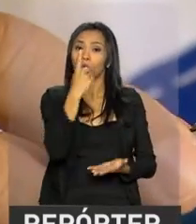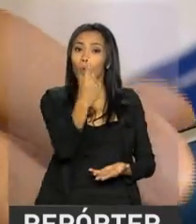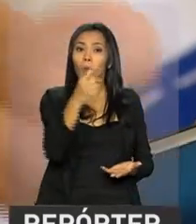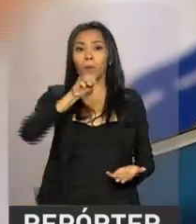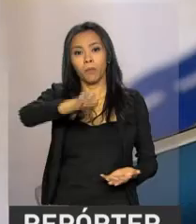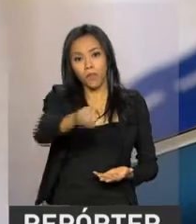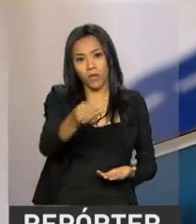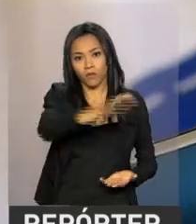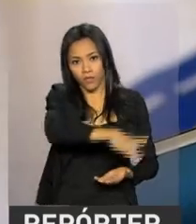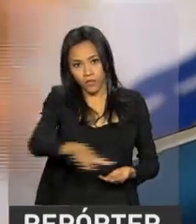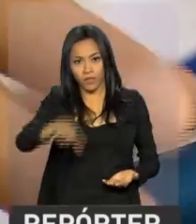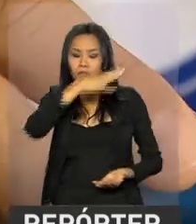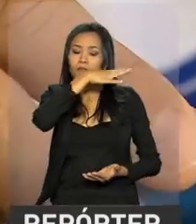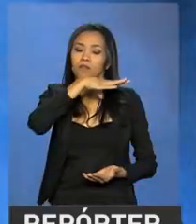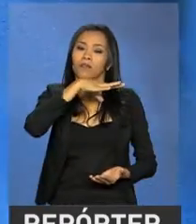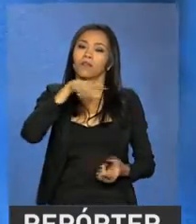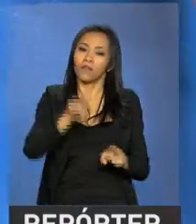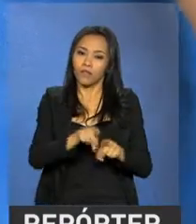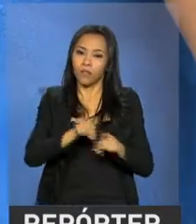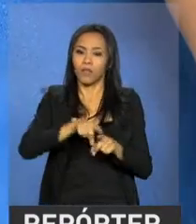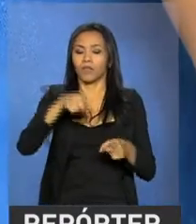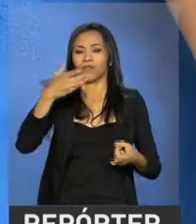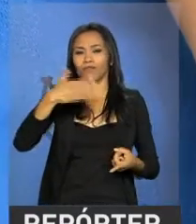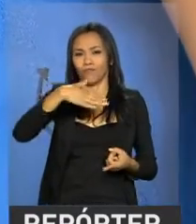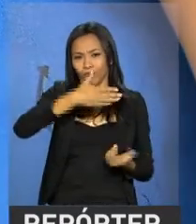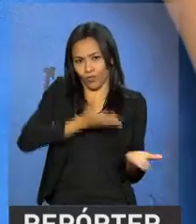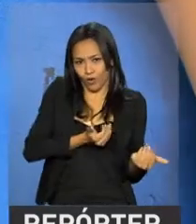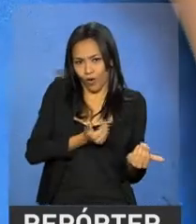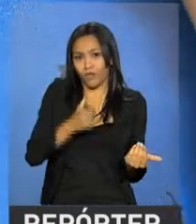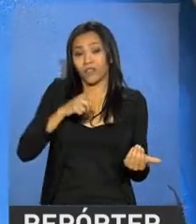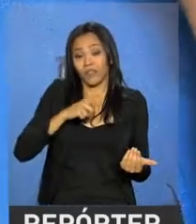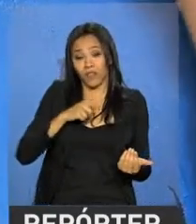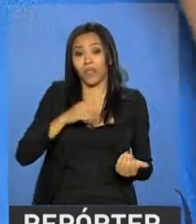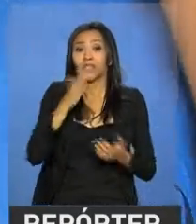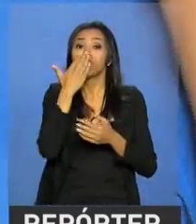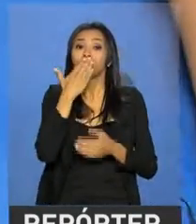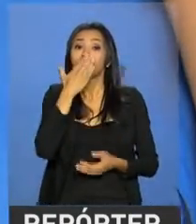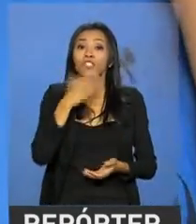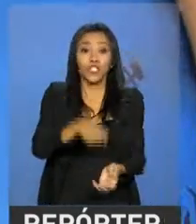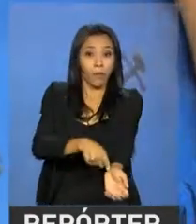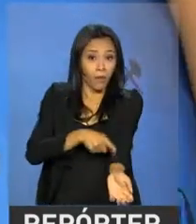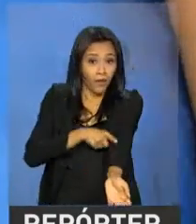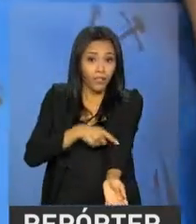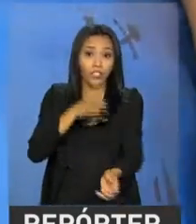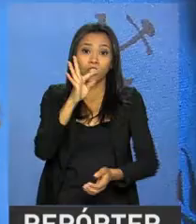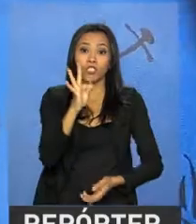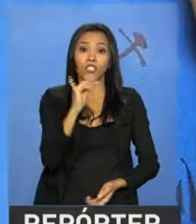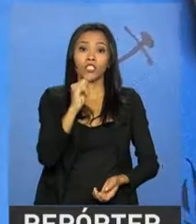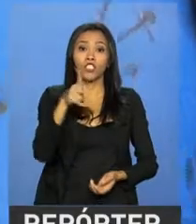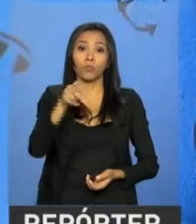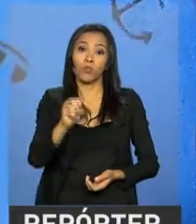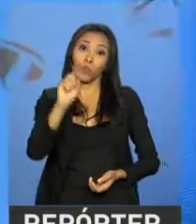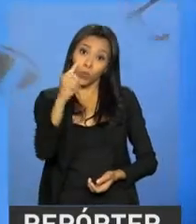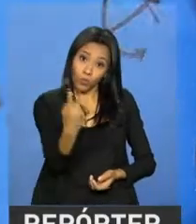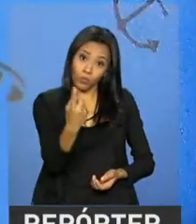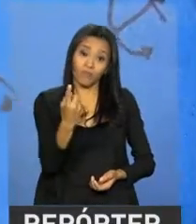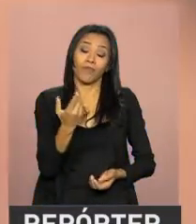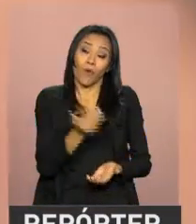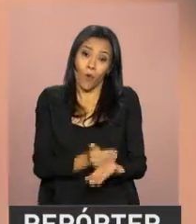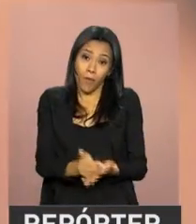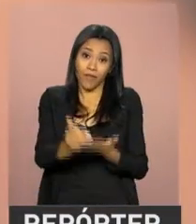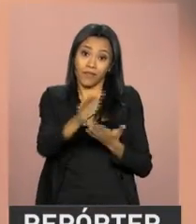crianças e jovens do pai tem a diabetes do tipo 1 que se manifesta geralmente durante a infância ou adolescência